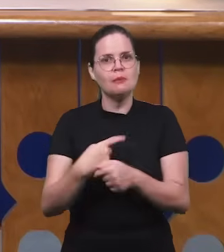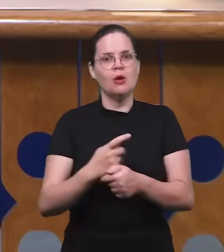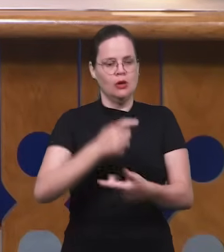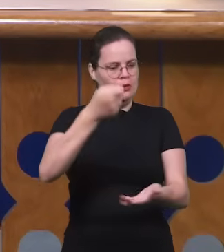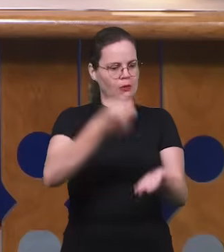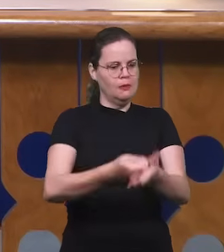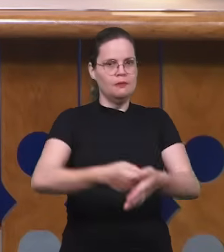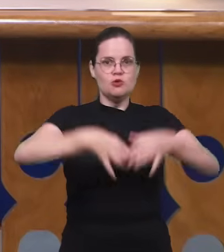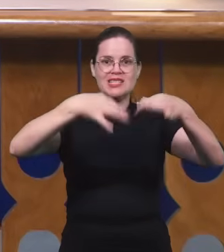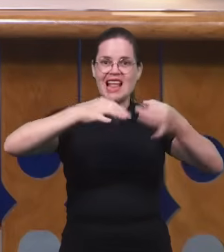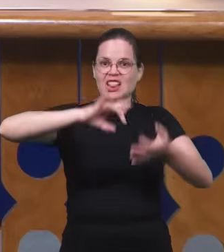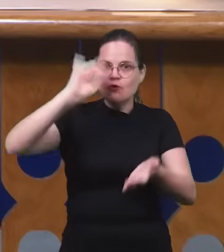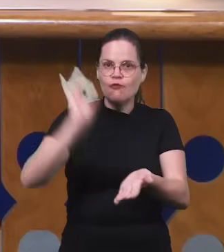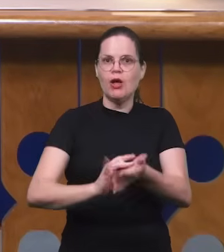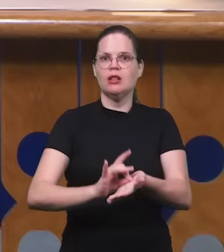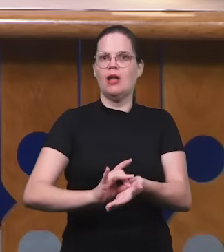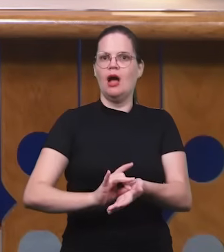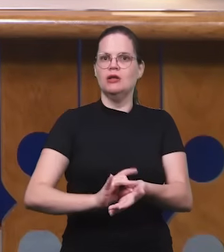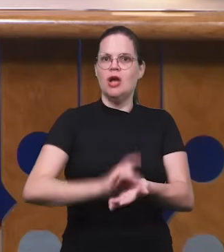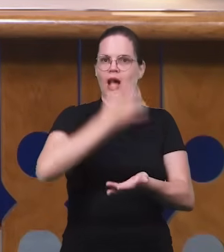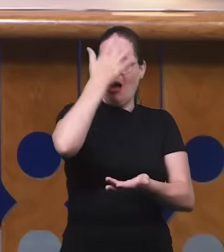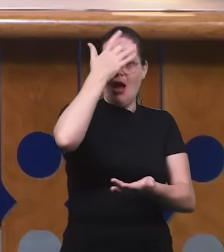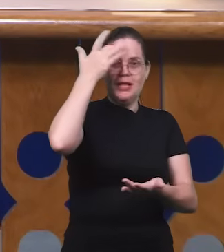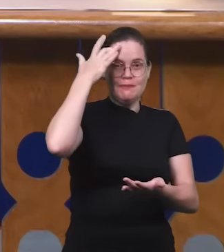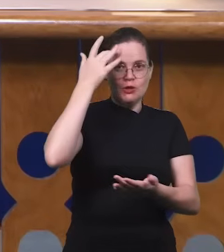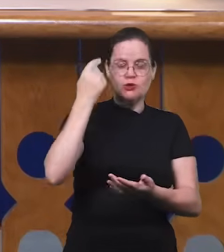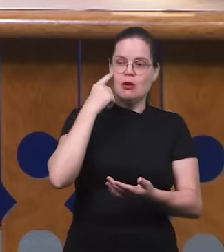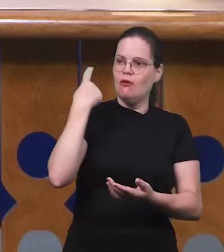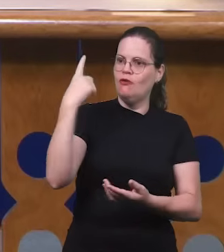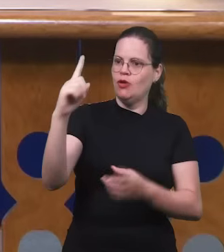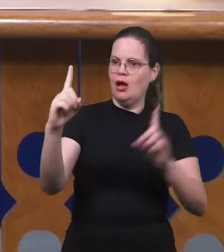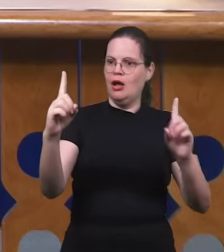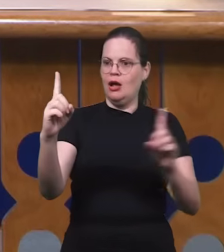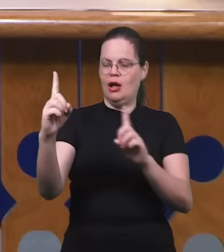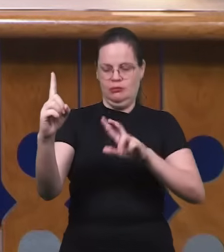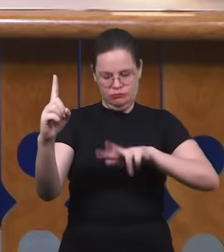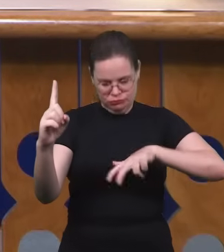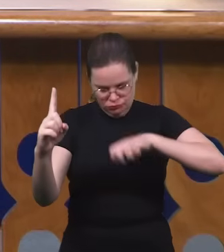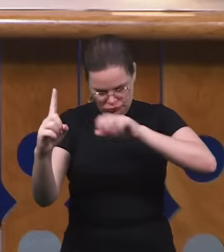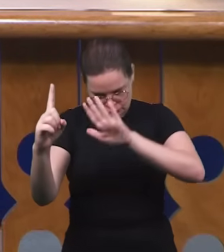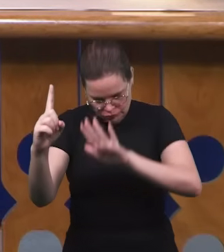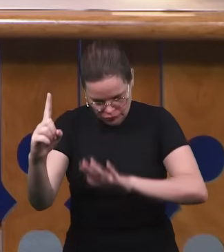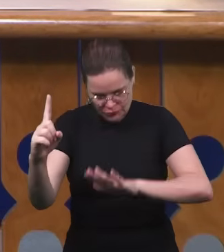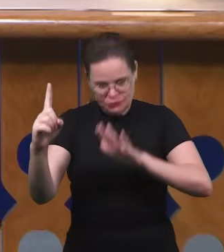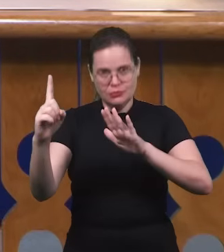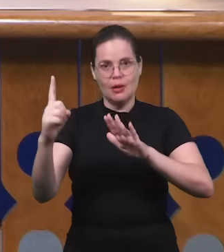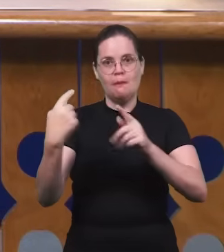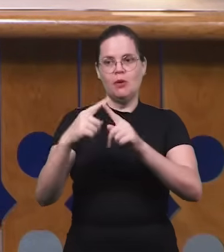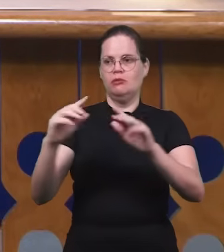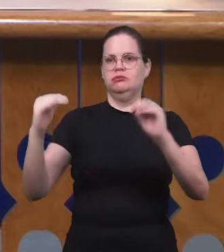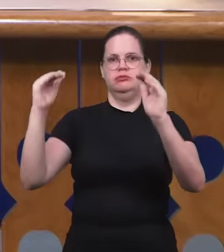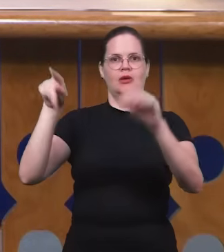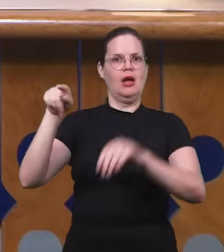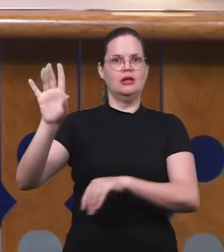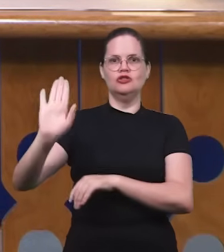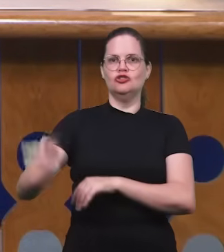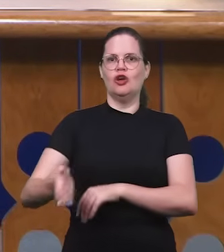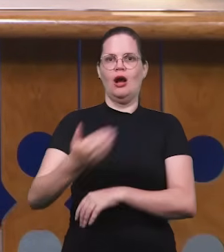e mesmo na prisão, nas condições mais adversas profissionalmente, materialmente